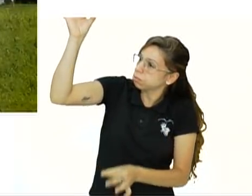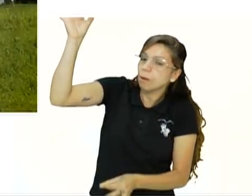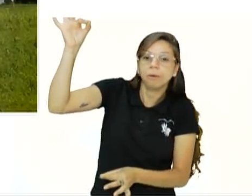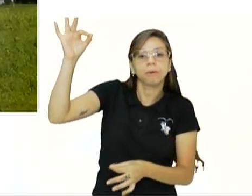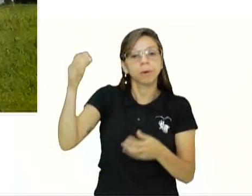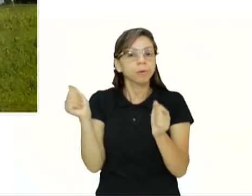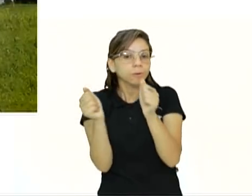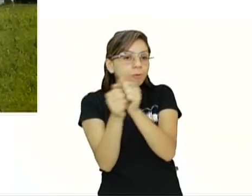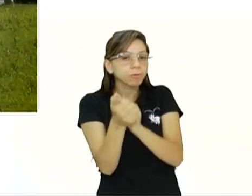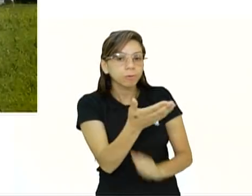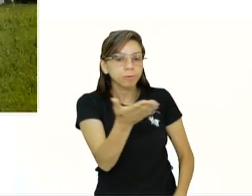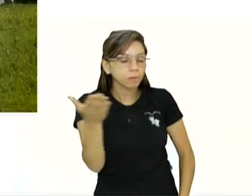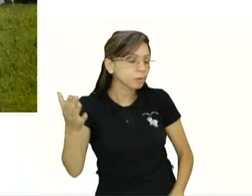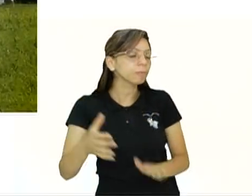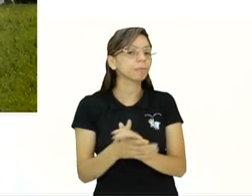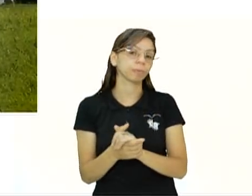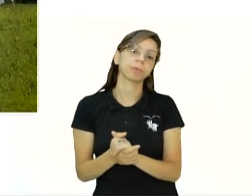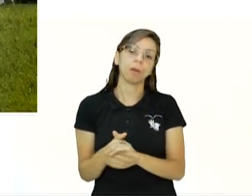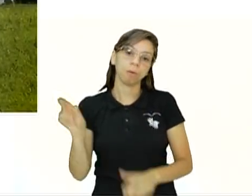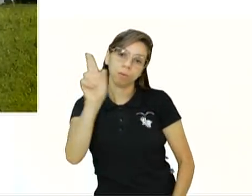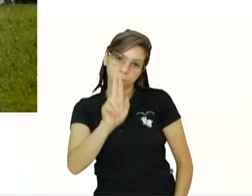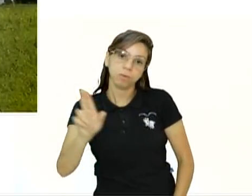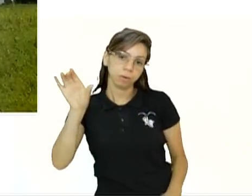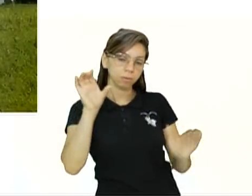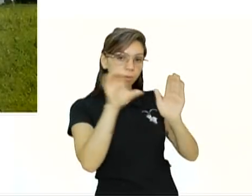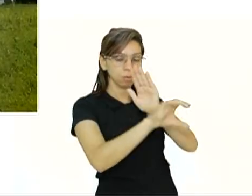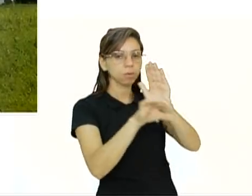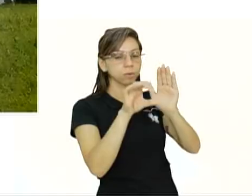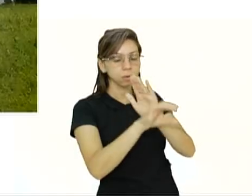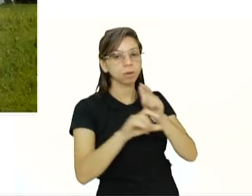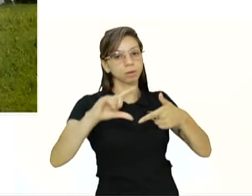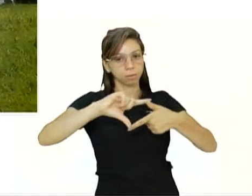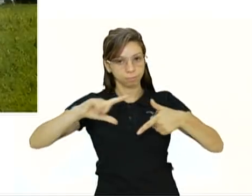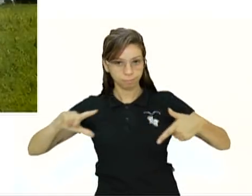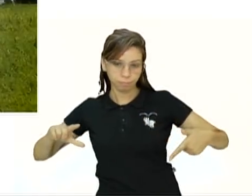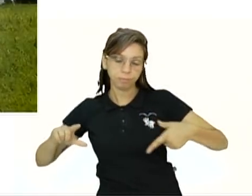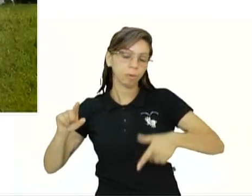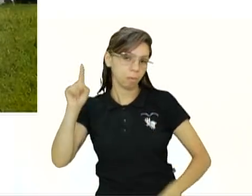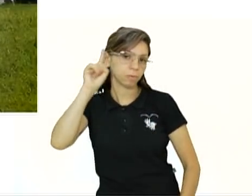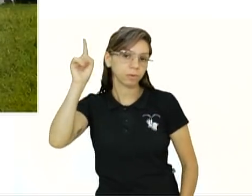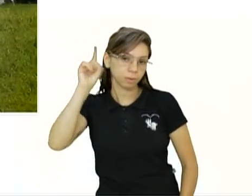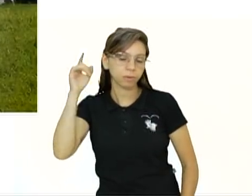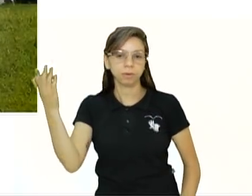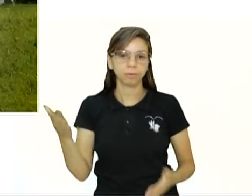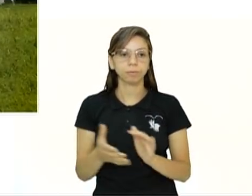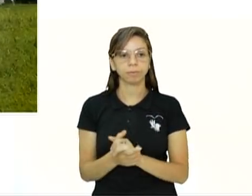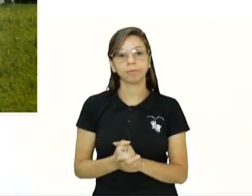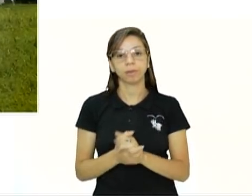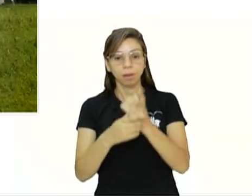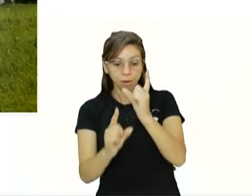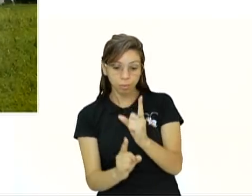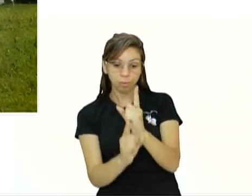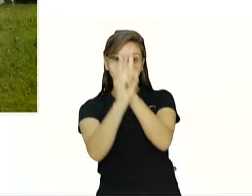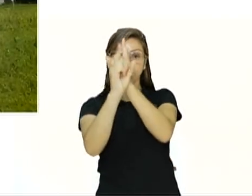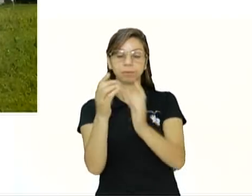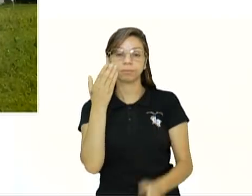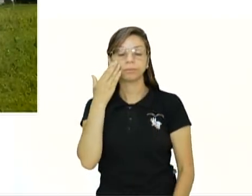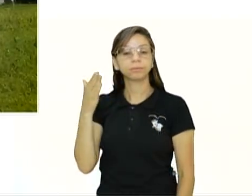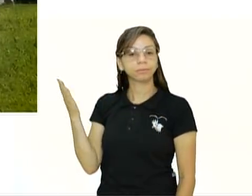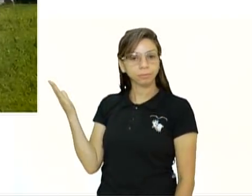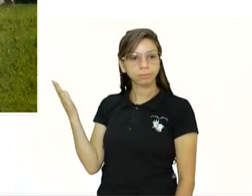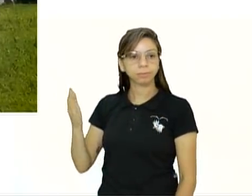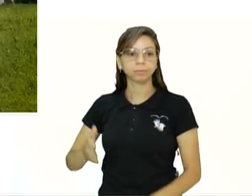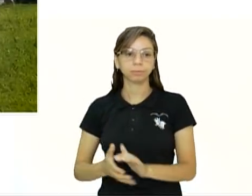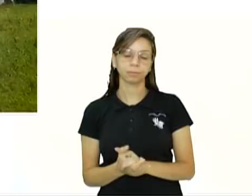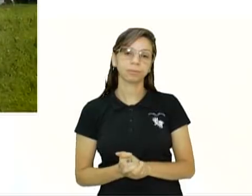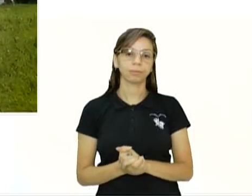vocês, usando os conceitos da geometria no nosso cotidiano, que vocês sabem que tem, e aonde que nós encontramos. Então eu estou pensando aqui